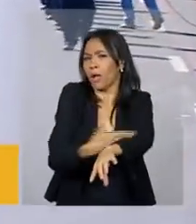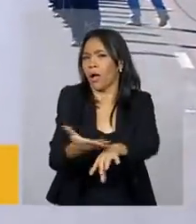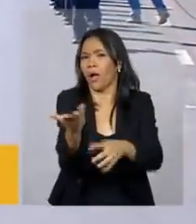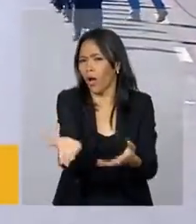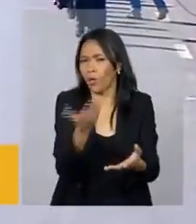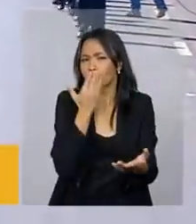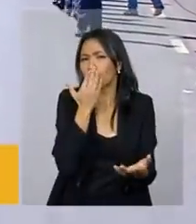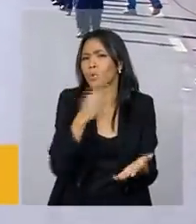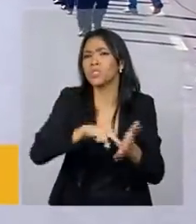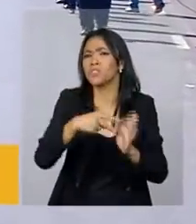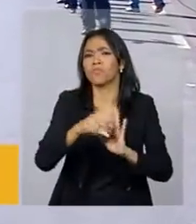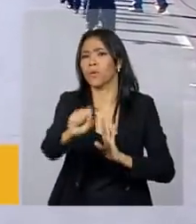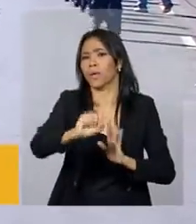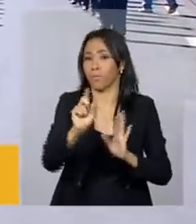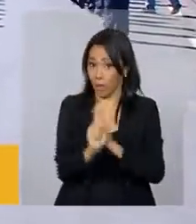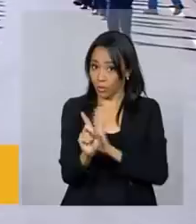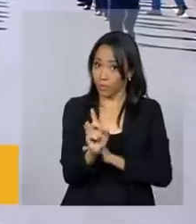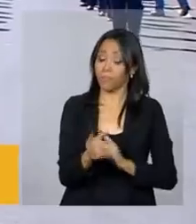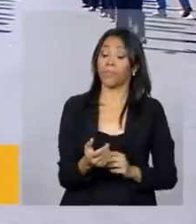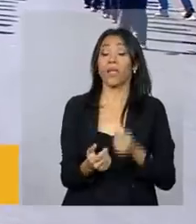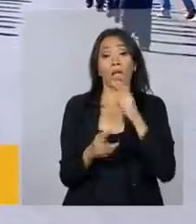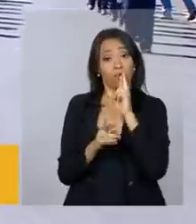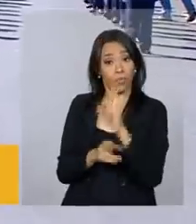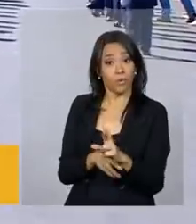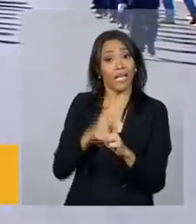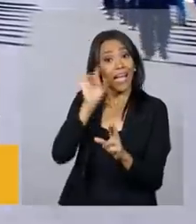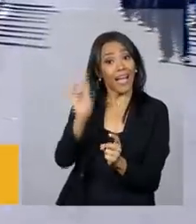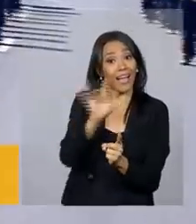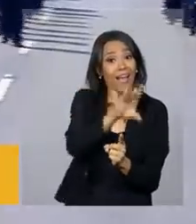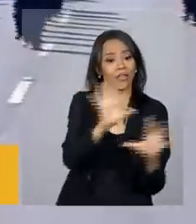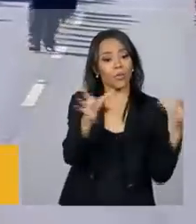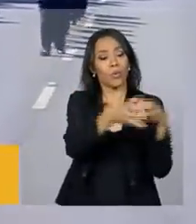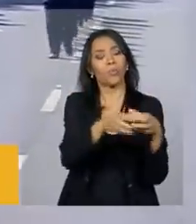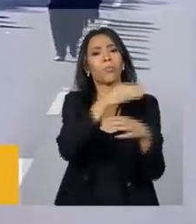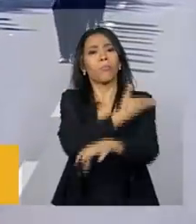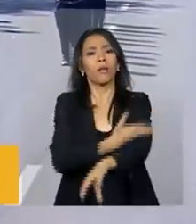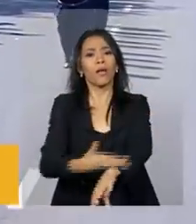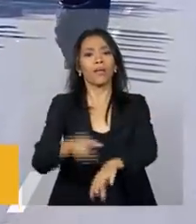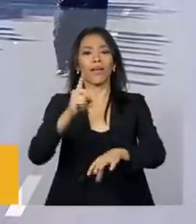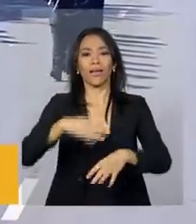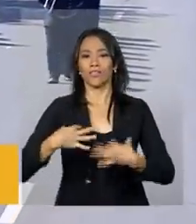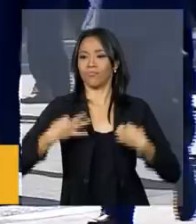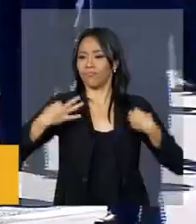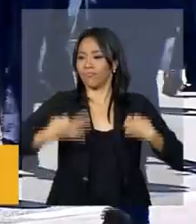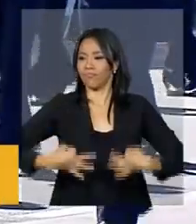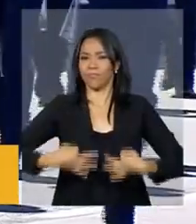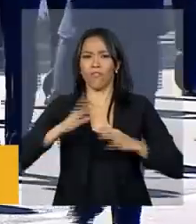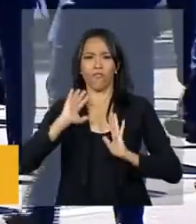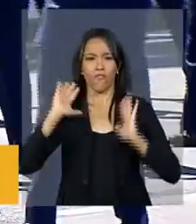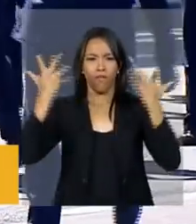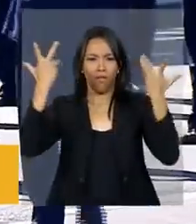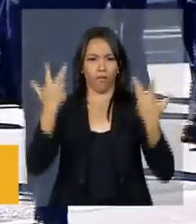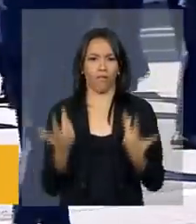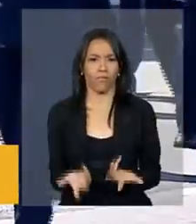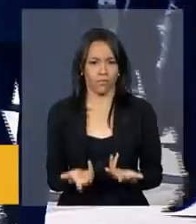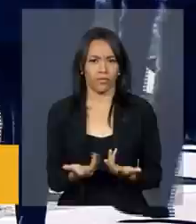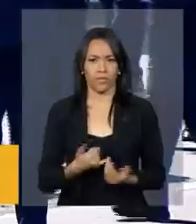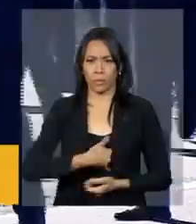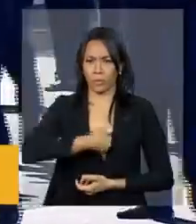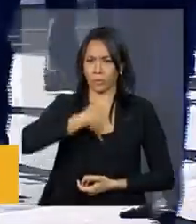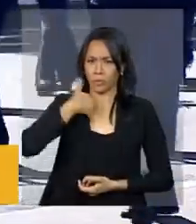cadete? Porque as cores, Cada força tem uma cor distinta. O branco é um uniforme de gala, então ele representa